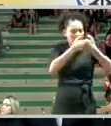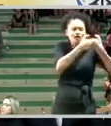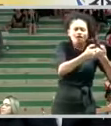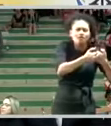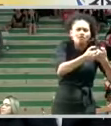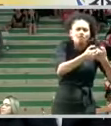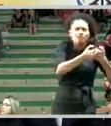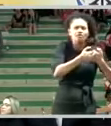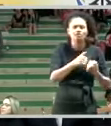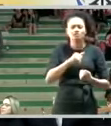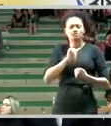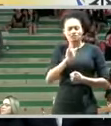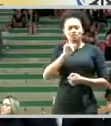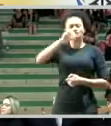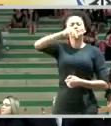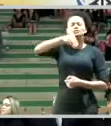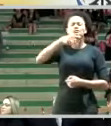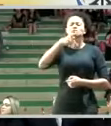impositivo.